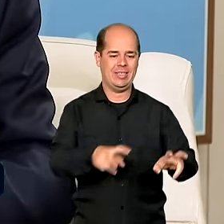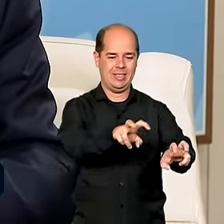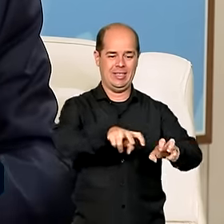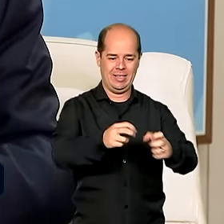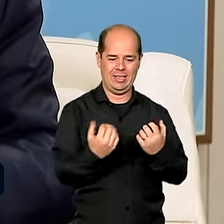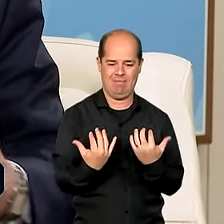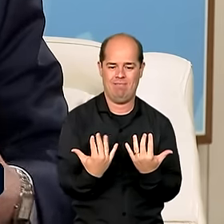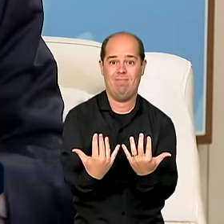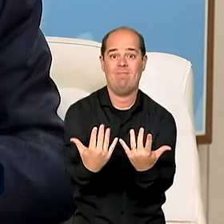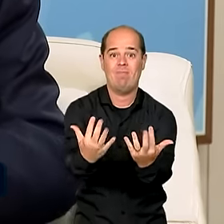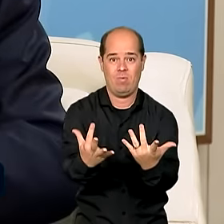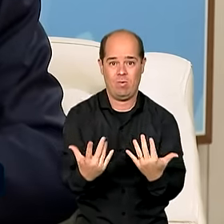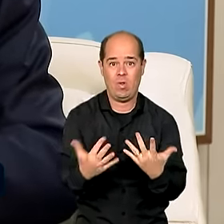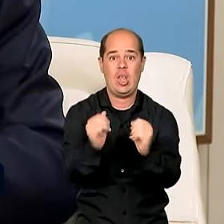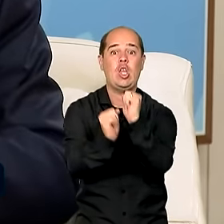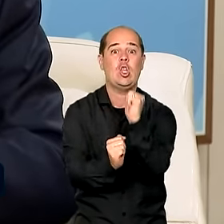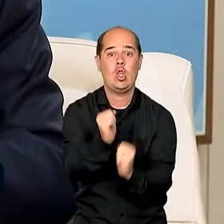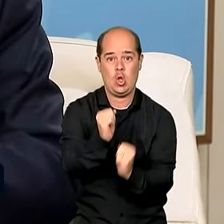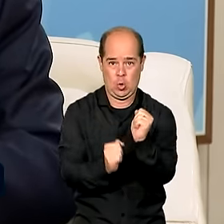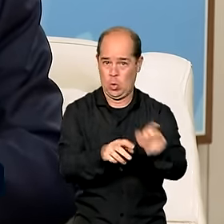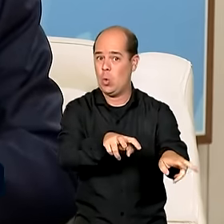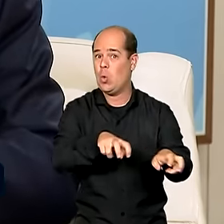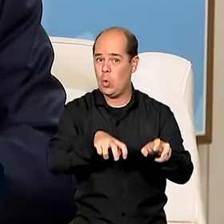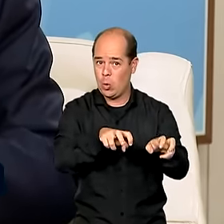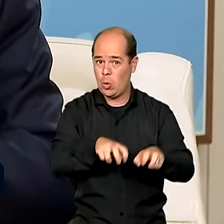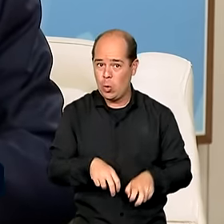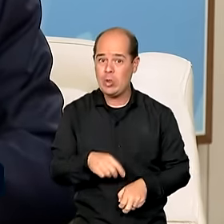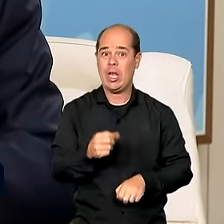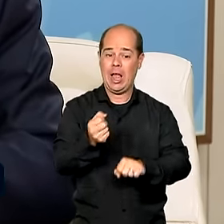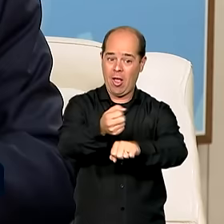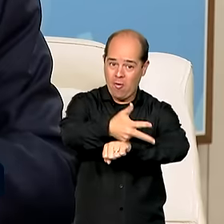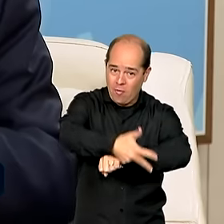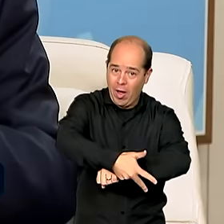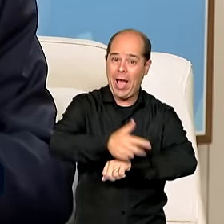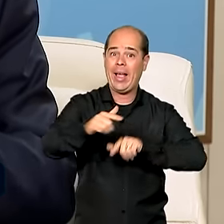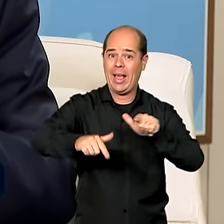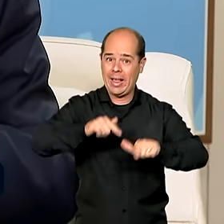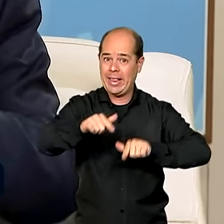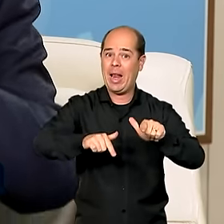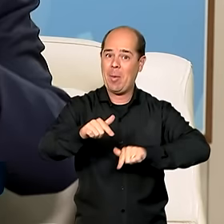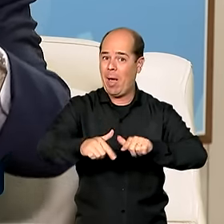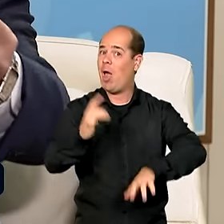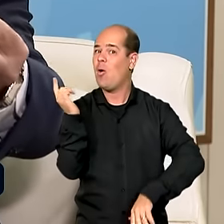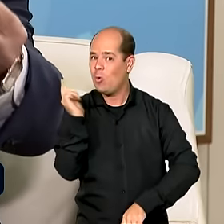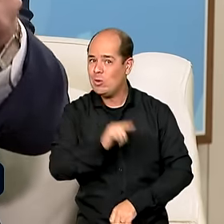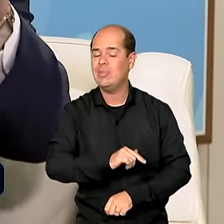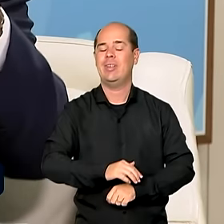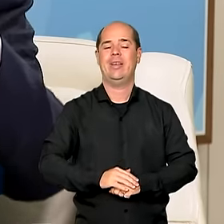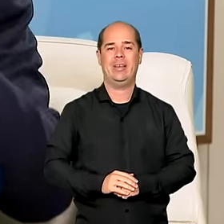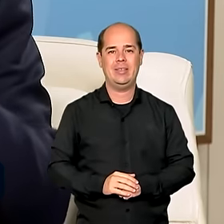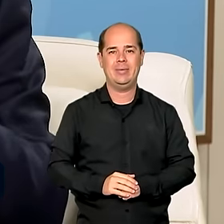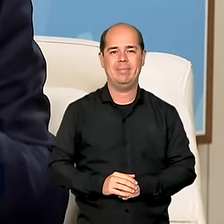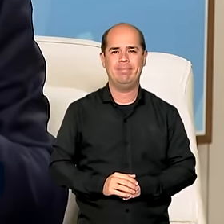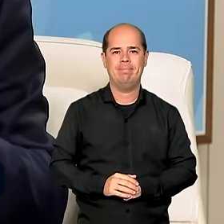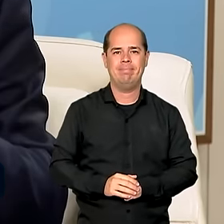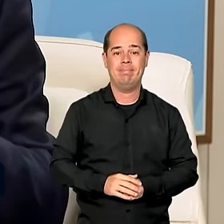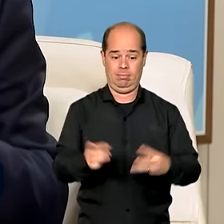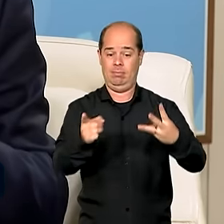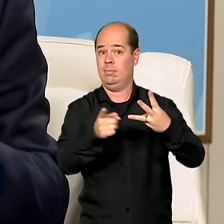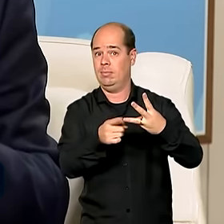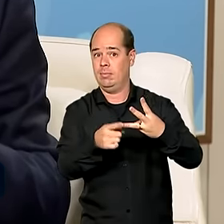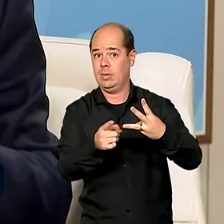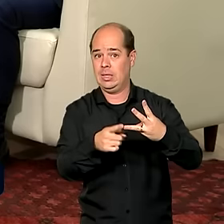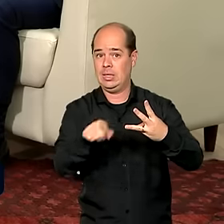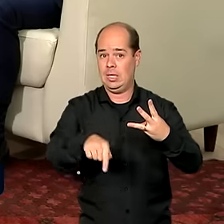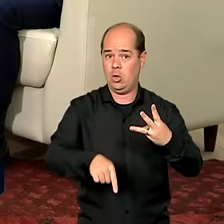agroindústria e gerar eh muito emprego também no país e o terceiro deixamos de importar